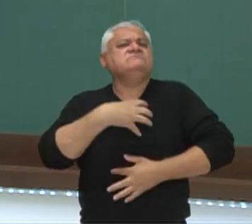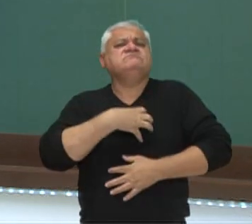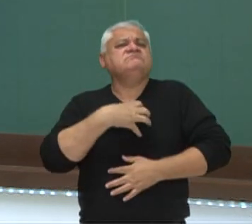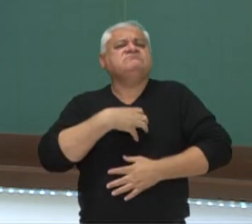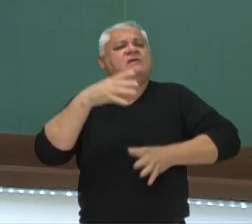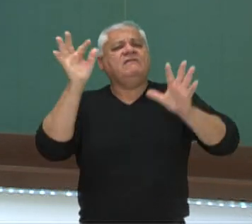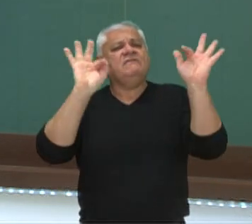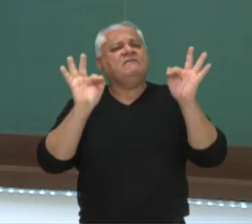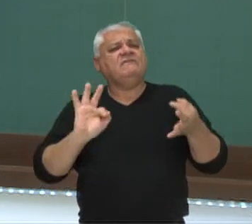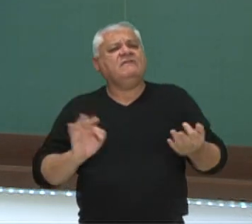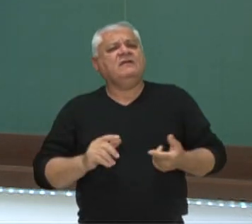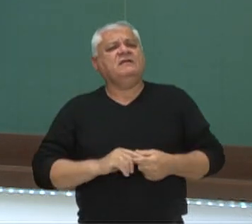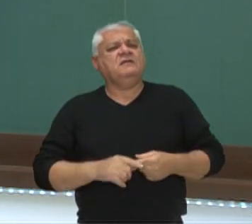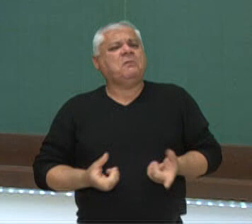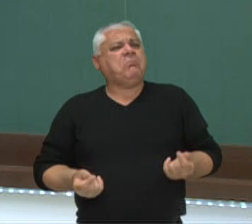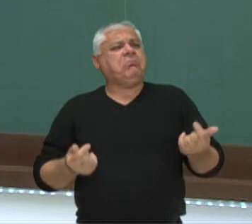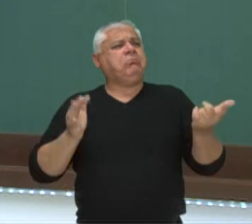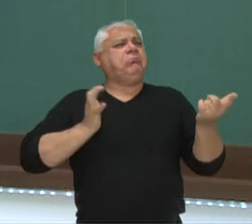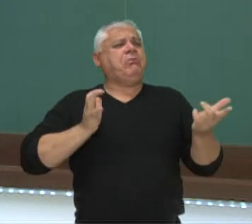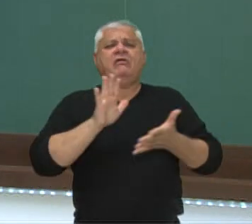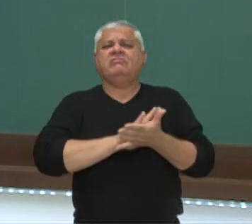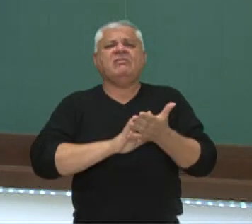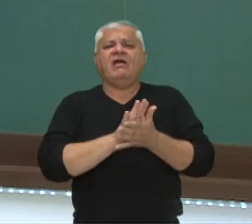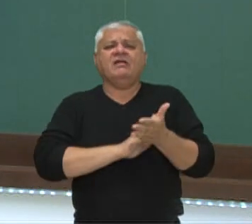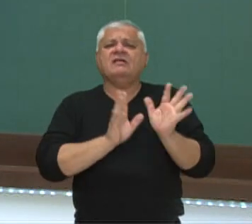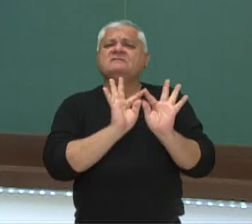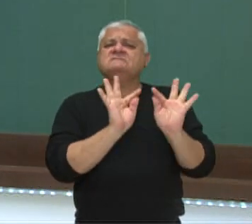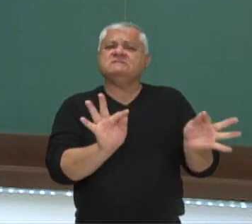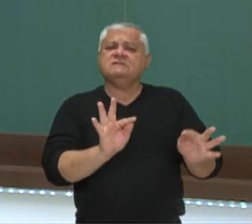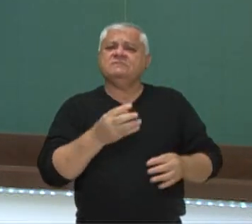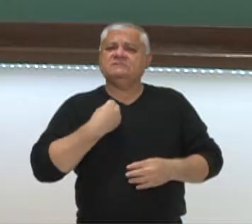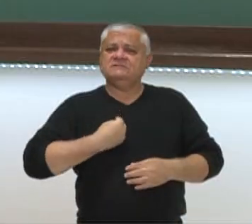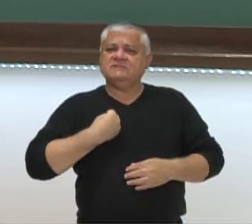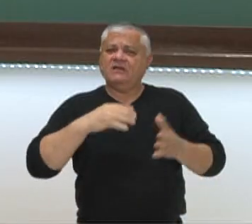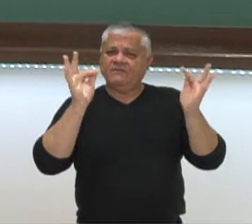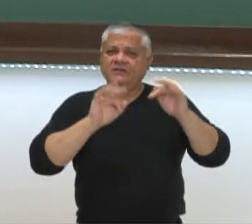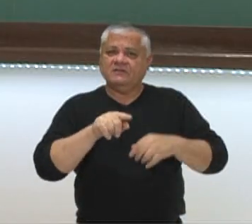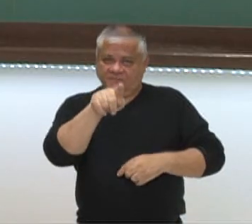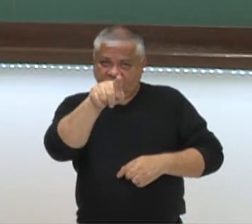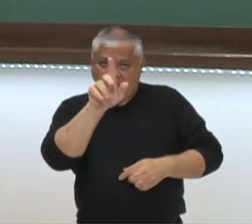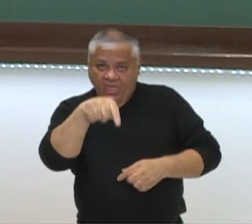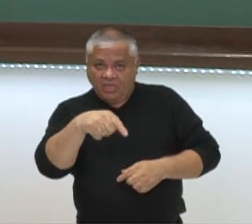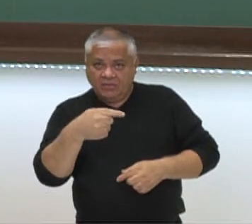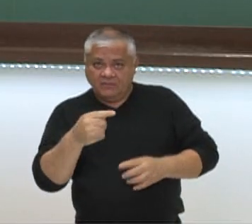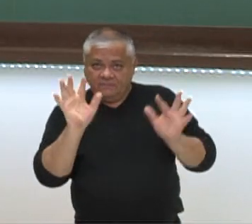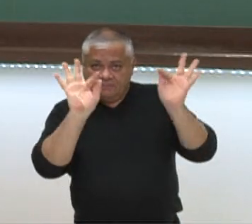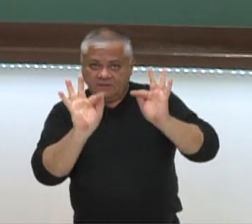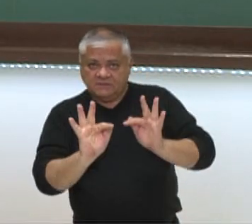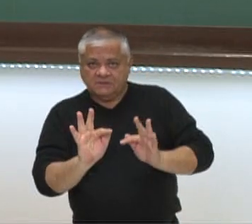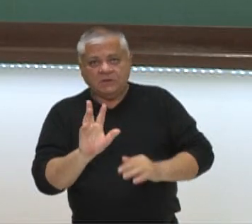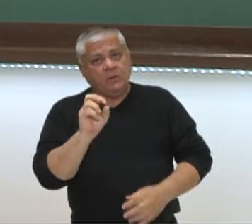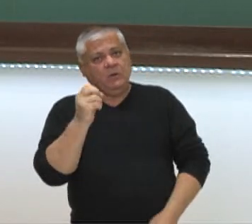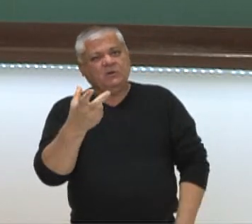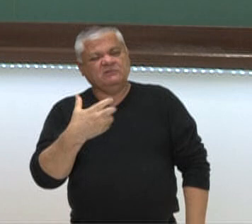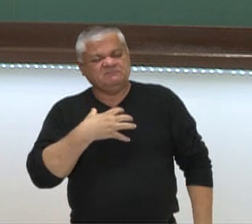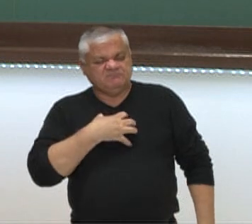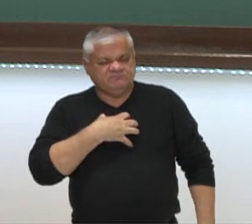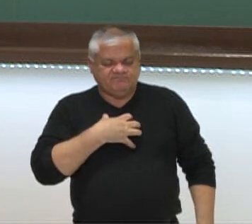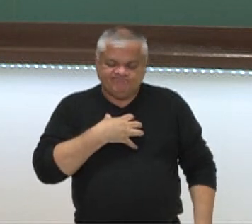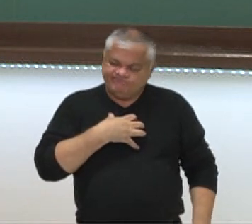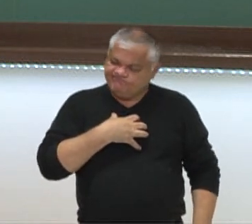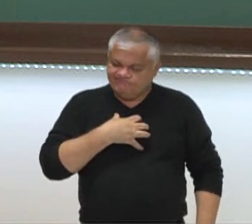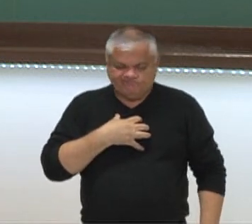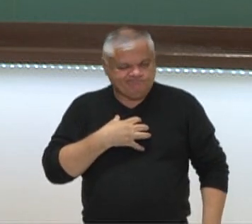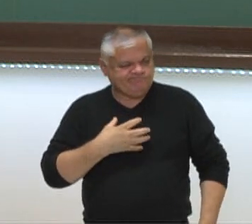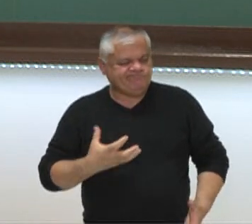pessoa feliz, satisfeita com o que você tem? Ou não? Você está insatisfeito, você se